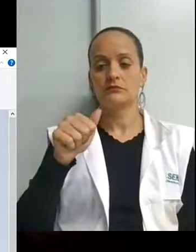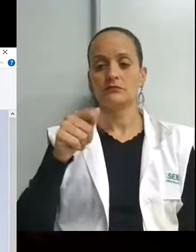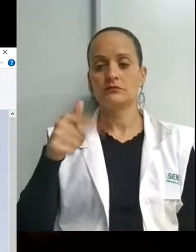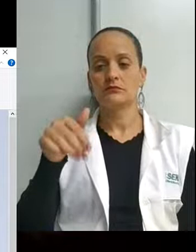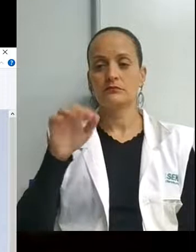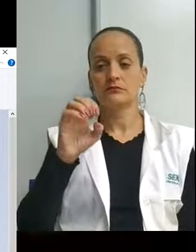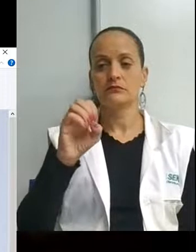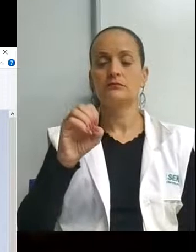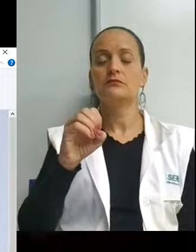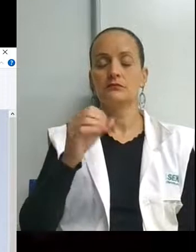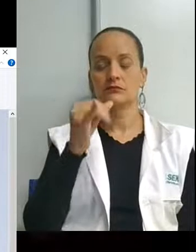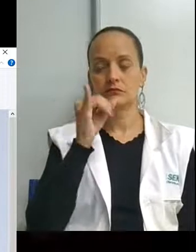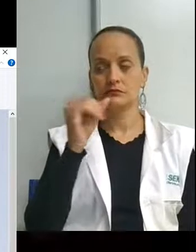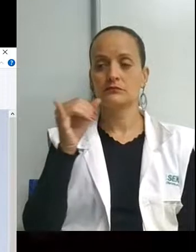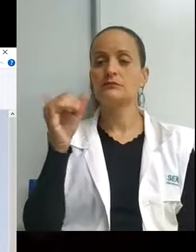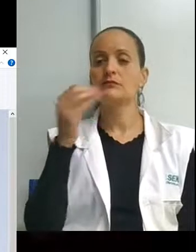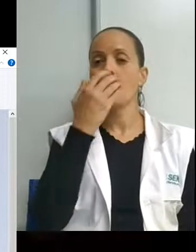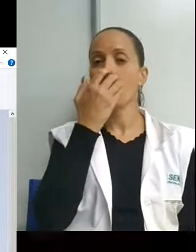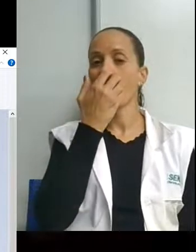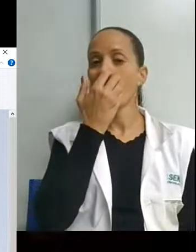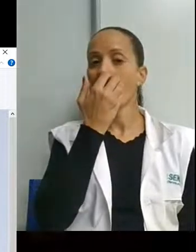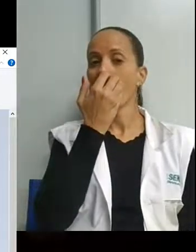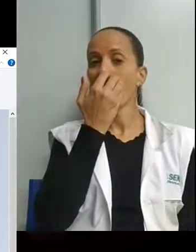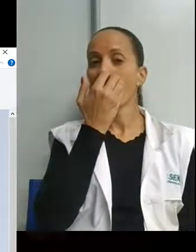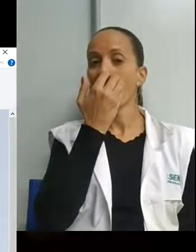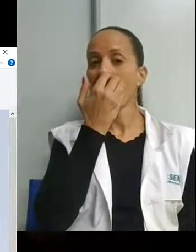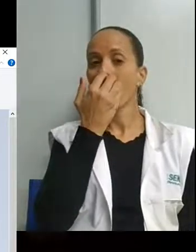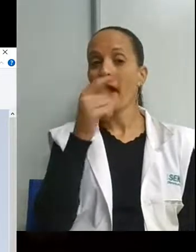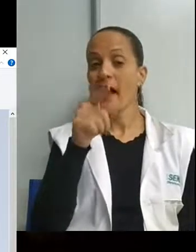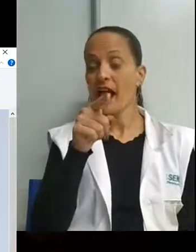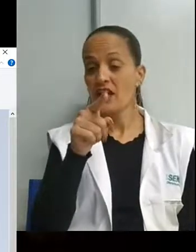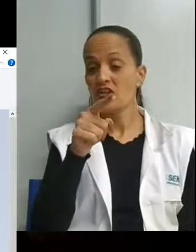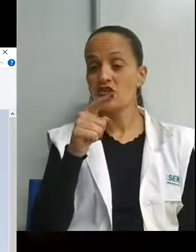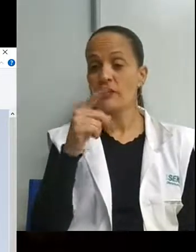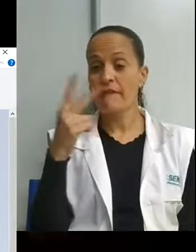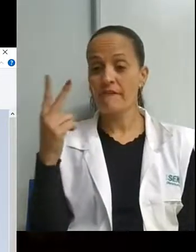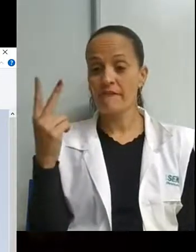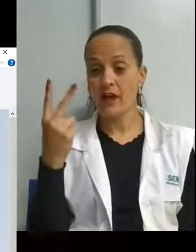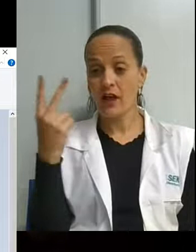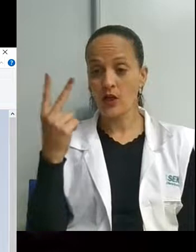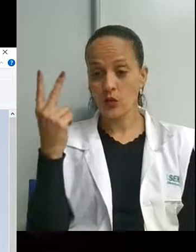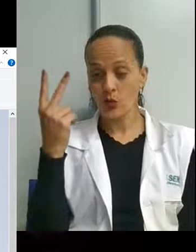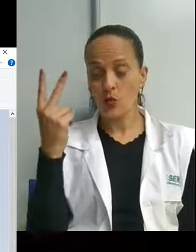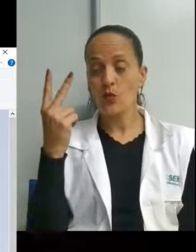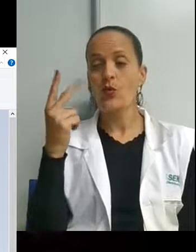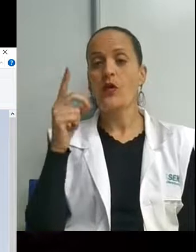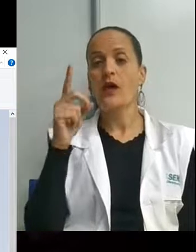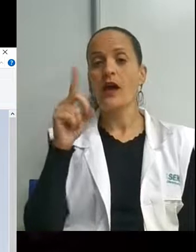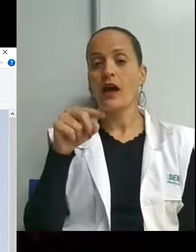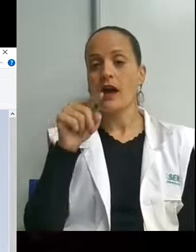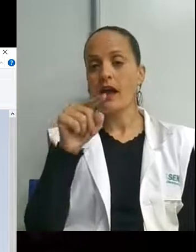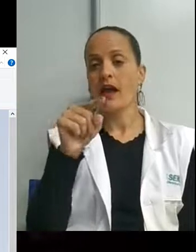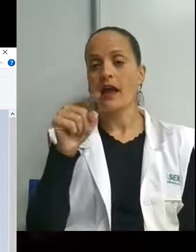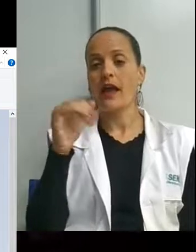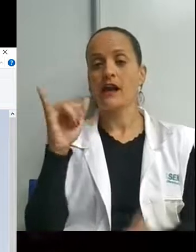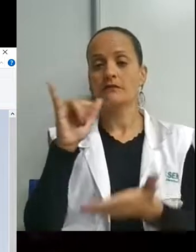certo? Esse valor aqui, ó, é quem? É a potência aparente instalada, né?